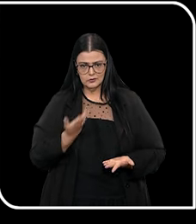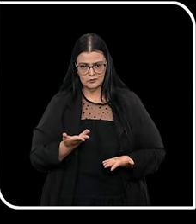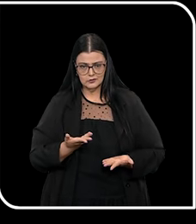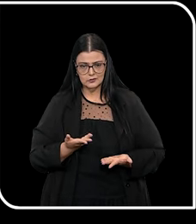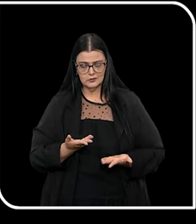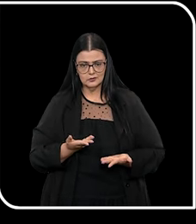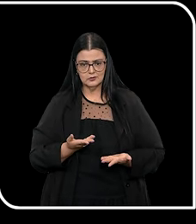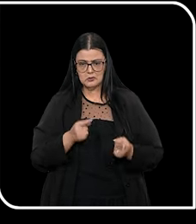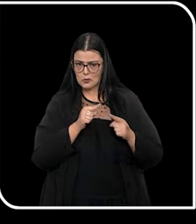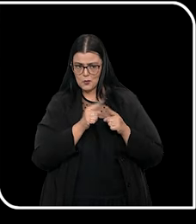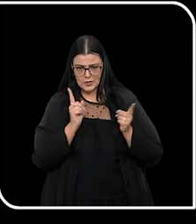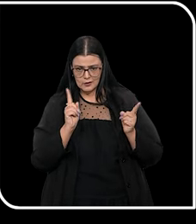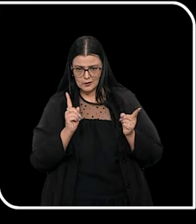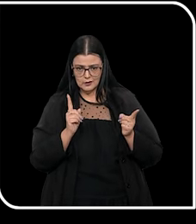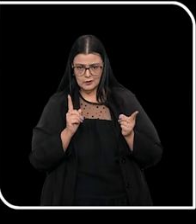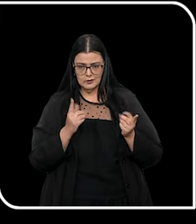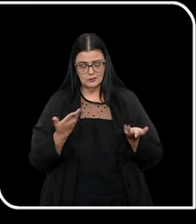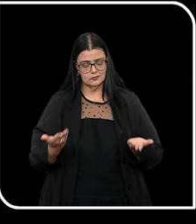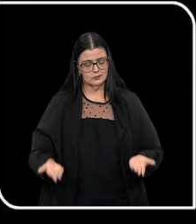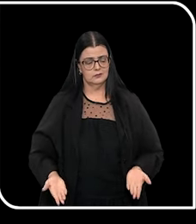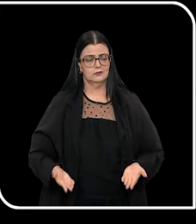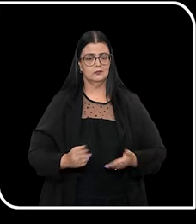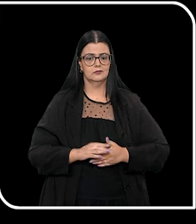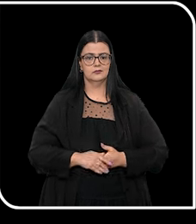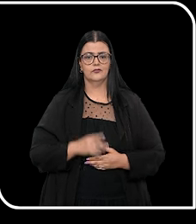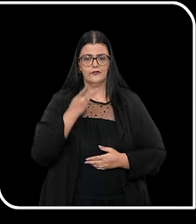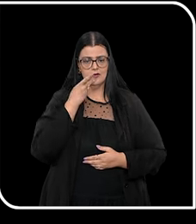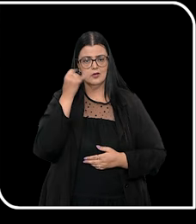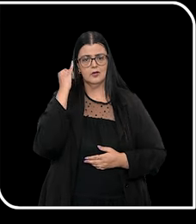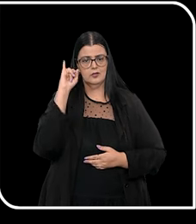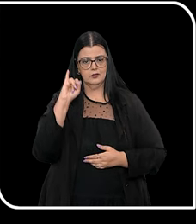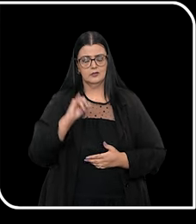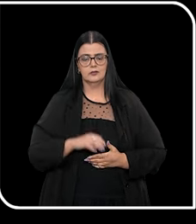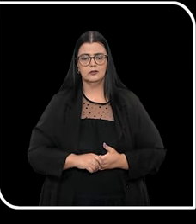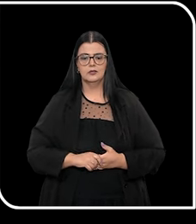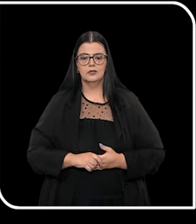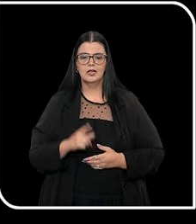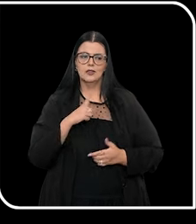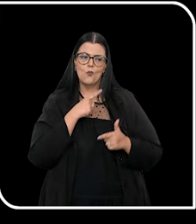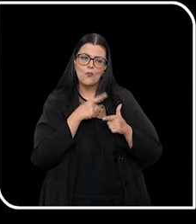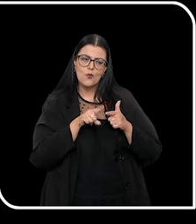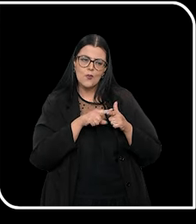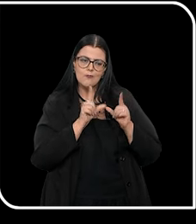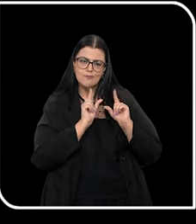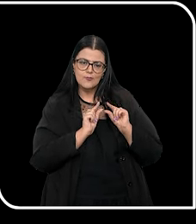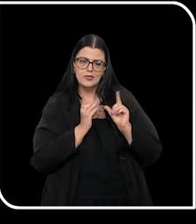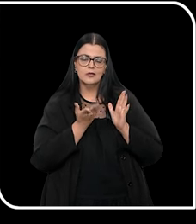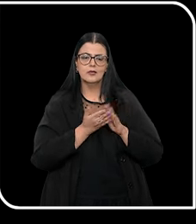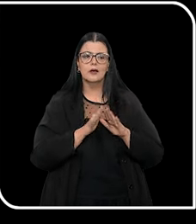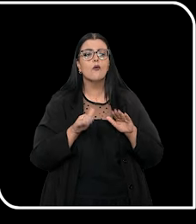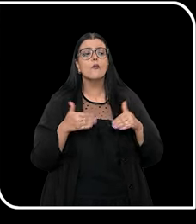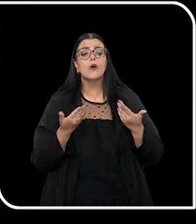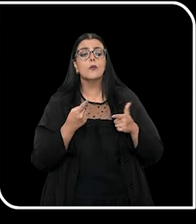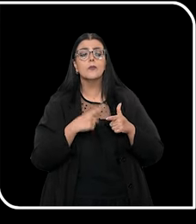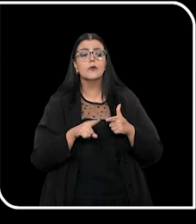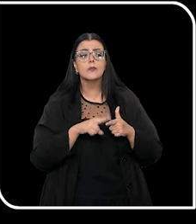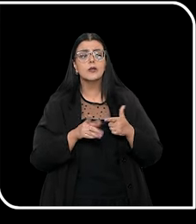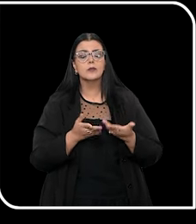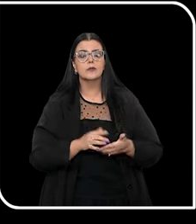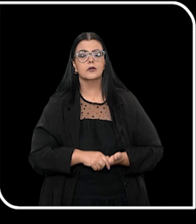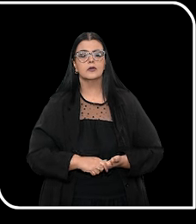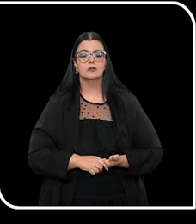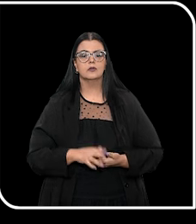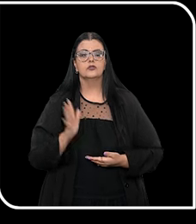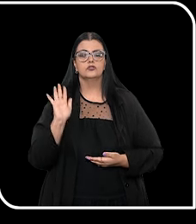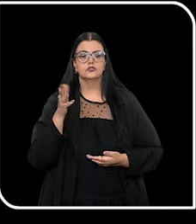esperto não não não condiz com ele ter uma deficiência é que ele tem um probleminha que probleminha que ele